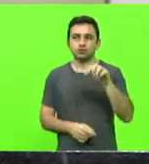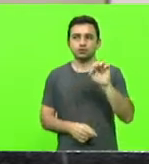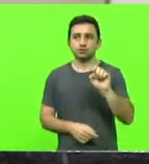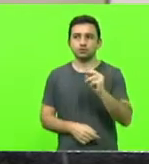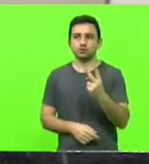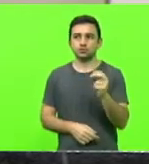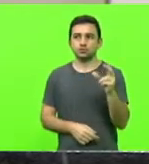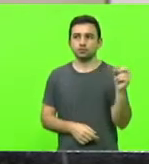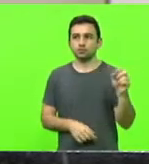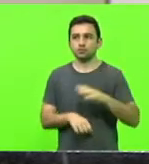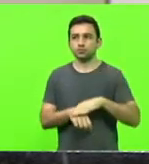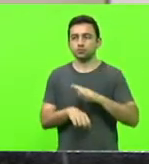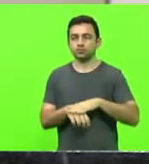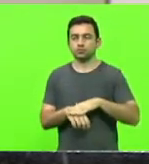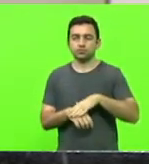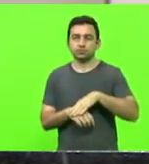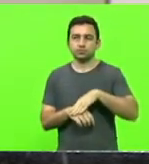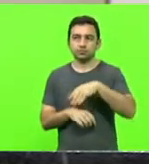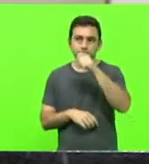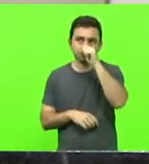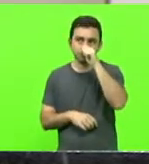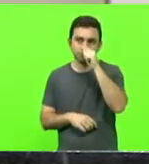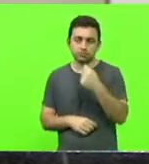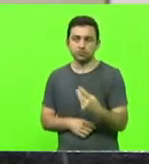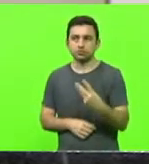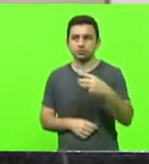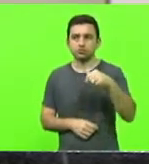370.2/2020, autor deputado João Amin. Projeto de Lei